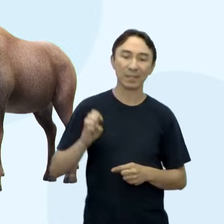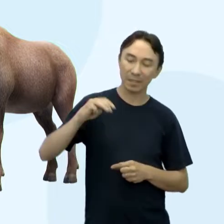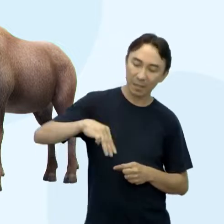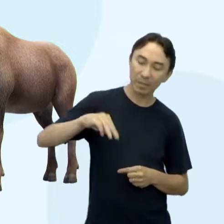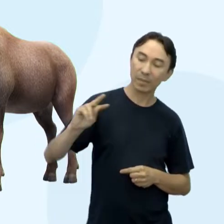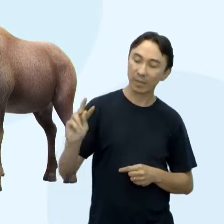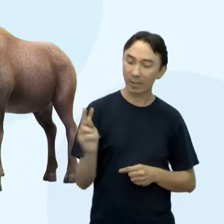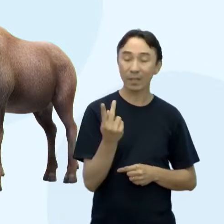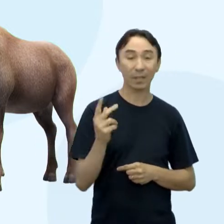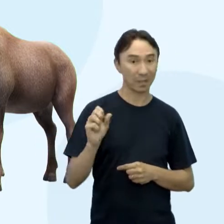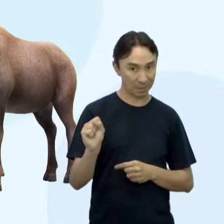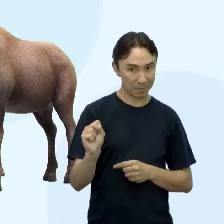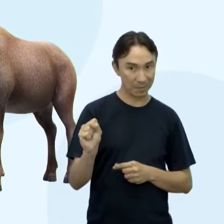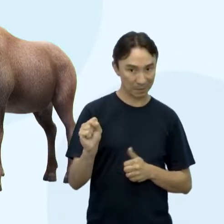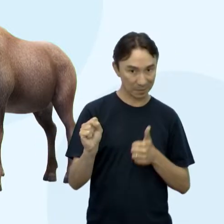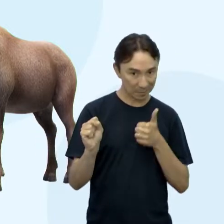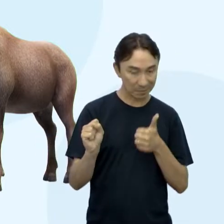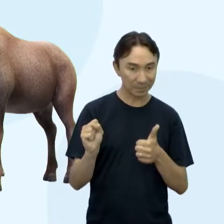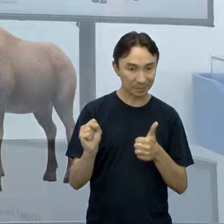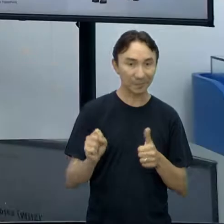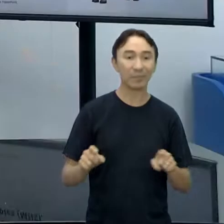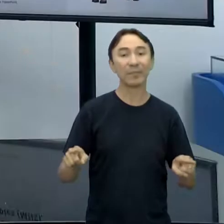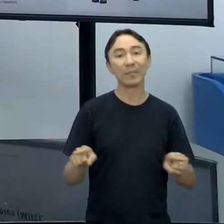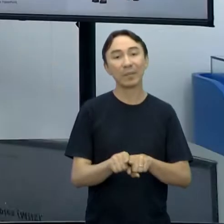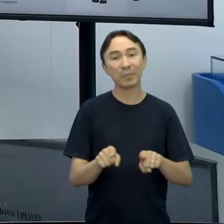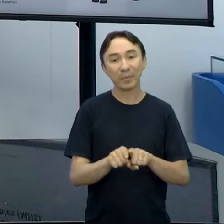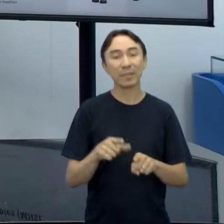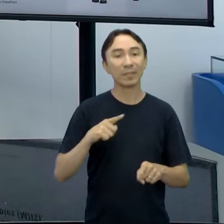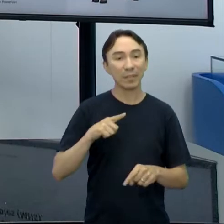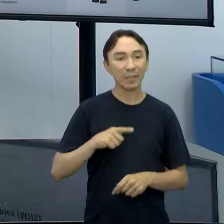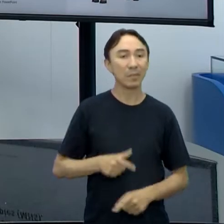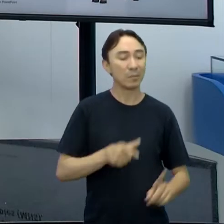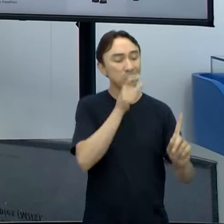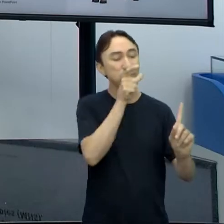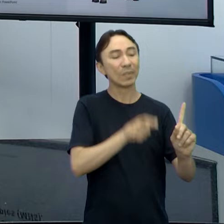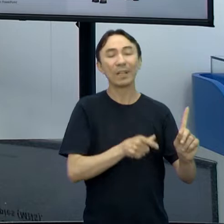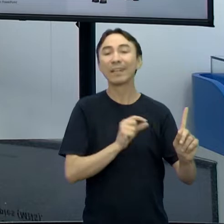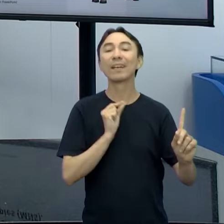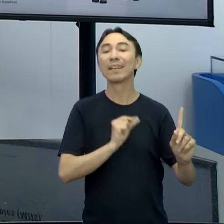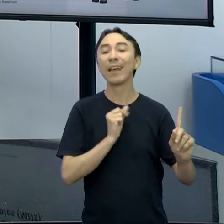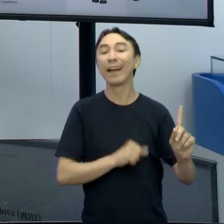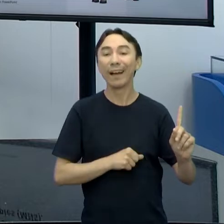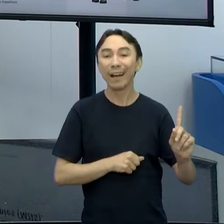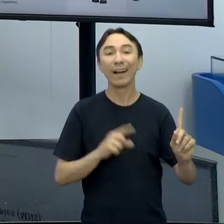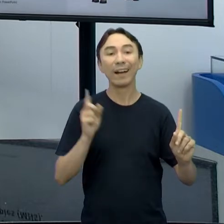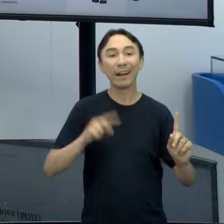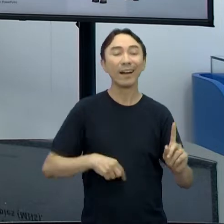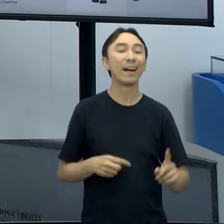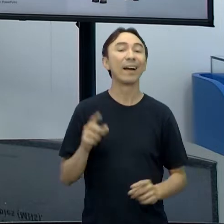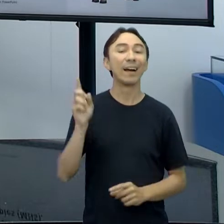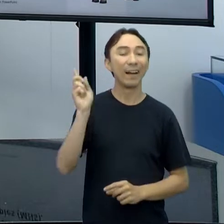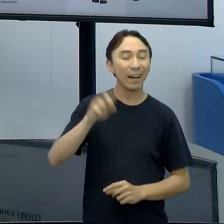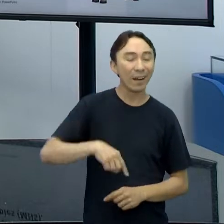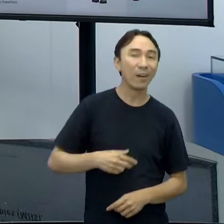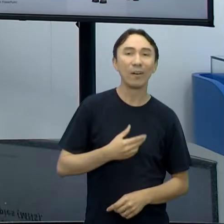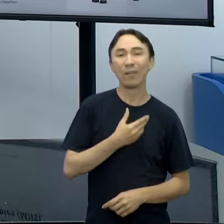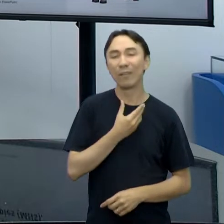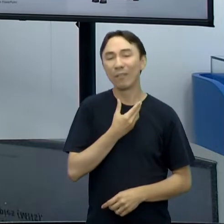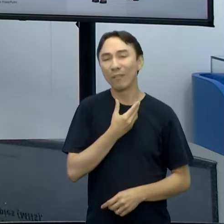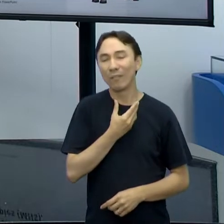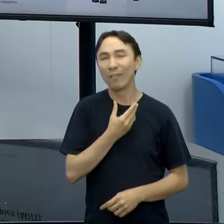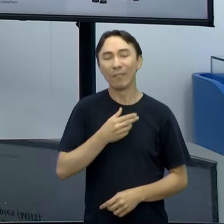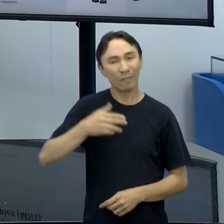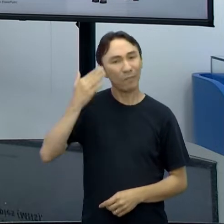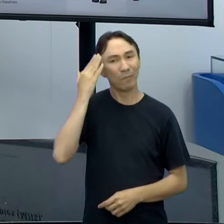MHS. E eu tenho o nosso personagem, Gibalina. Quem é ele, Gibalina? Ele é um homem famoso, né?